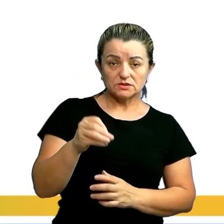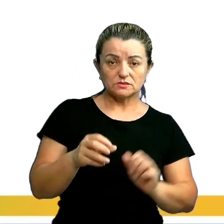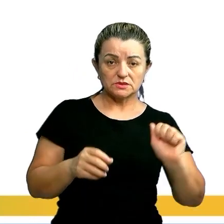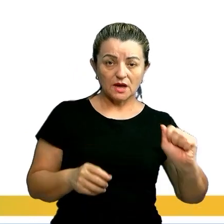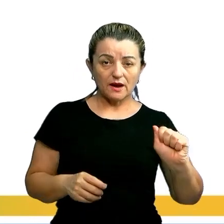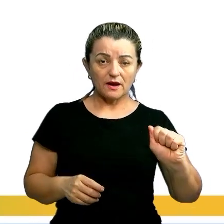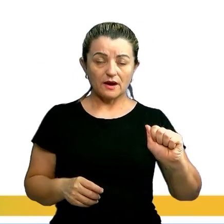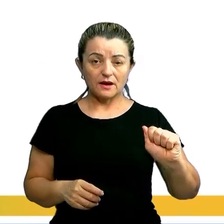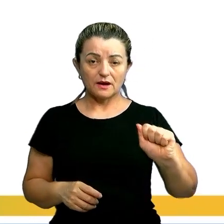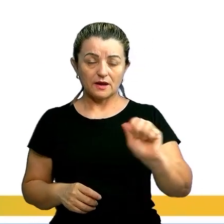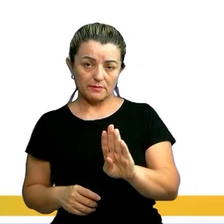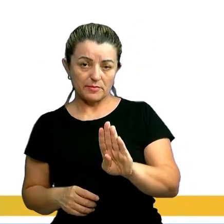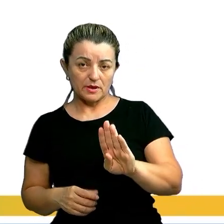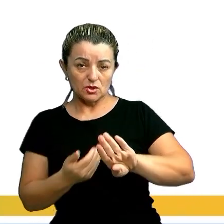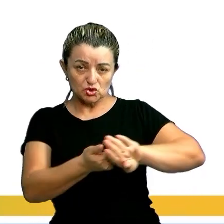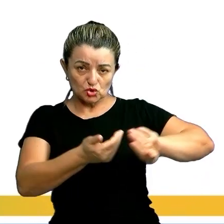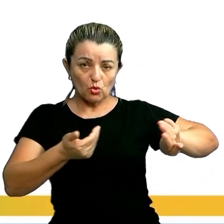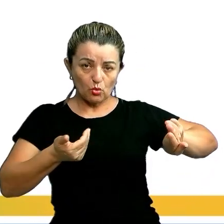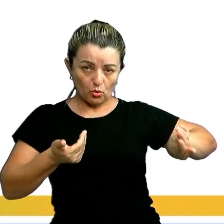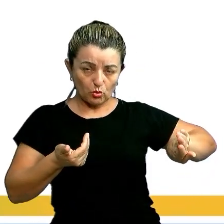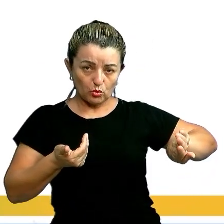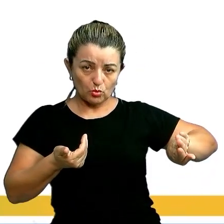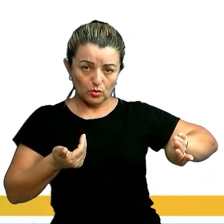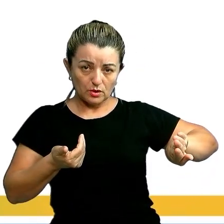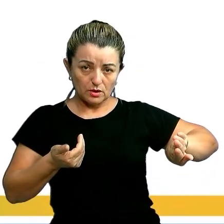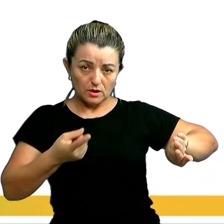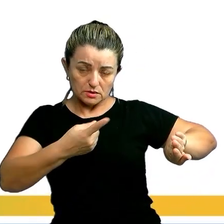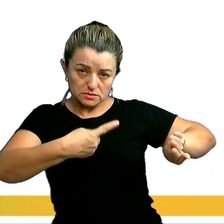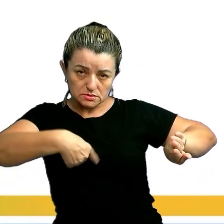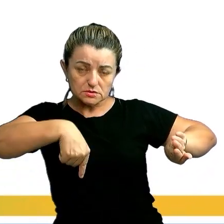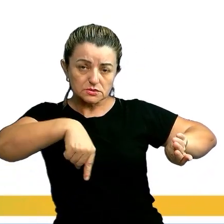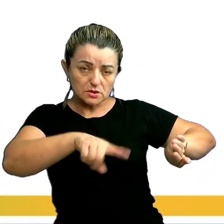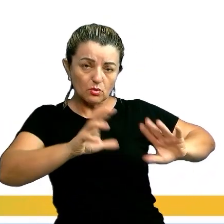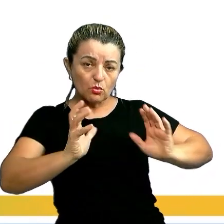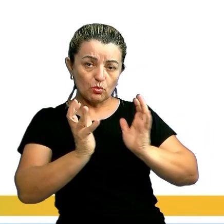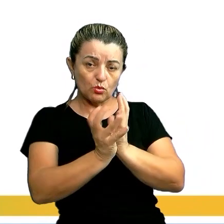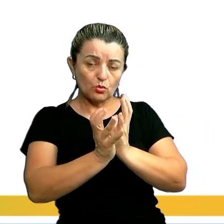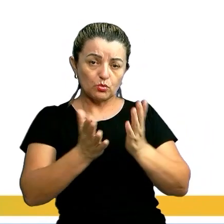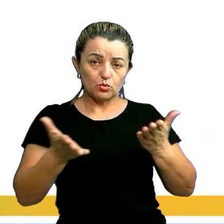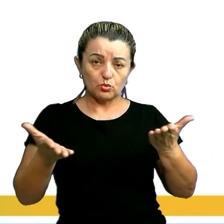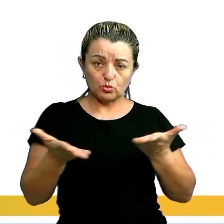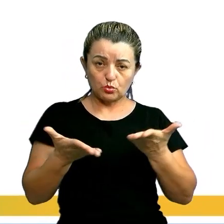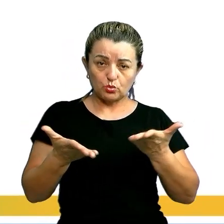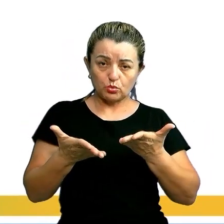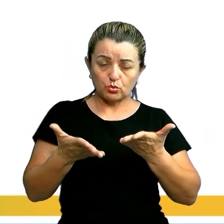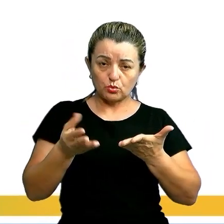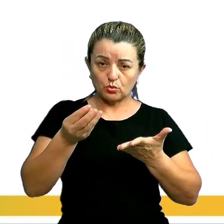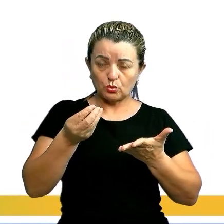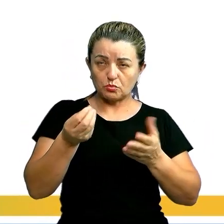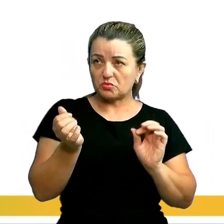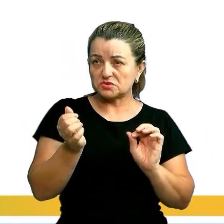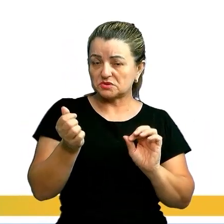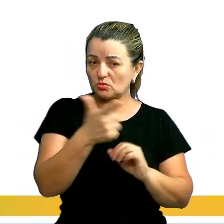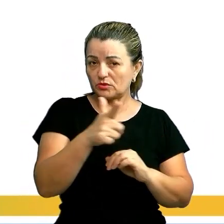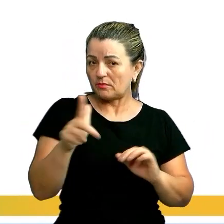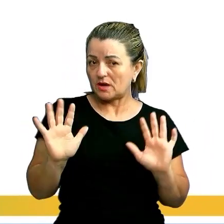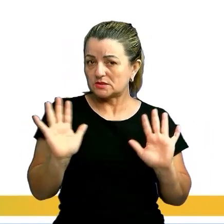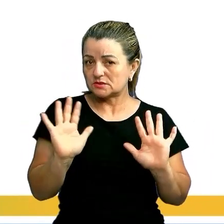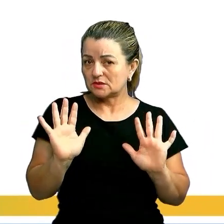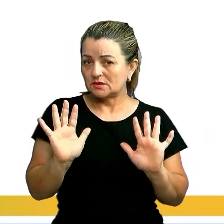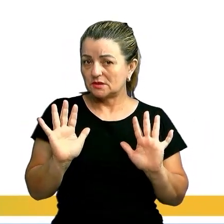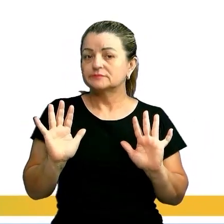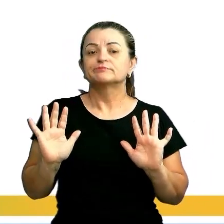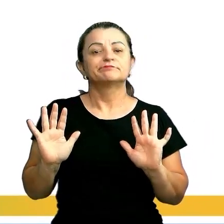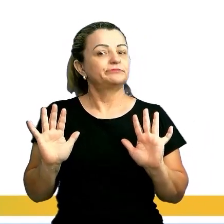B isolados são grupos atualmente extintos? Não, eles são